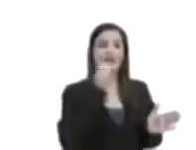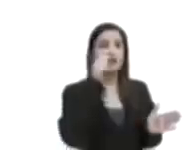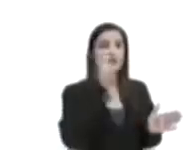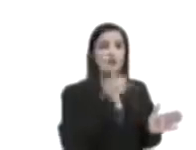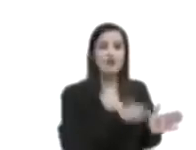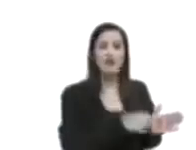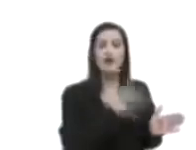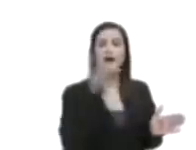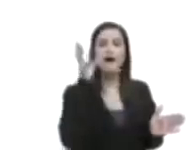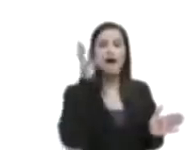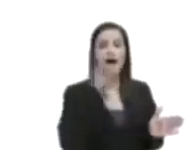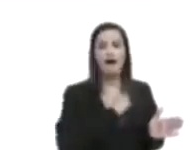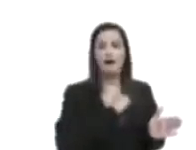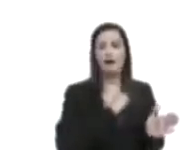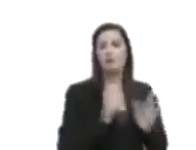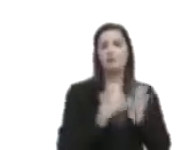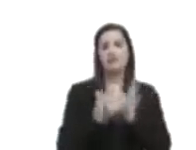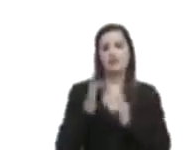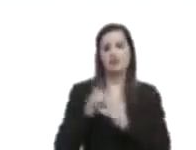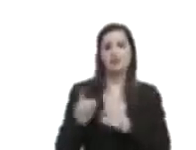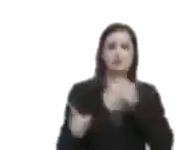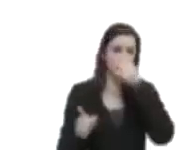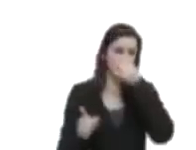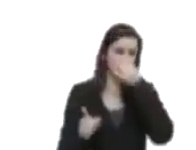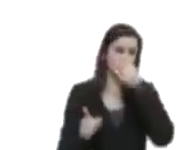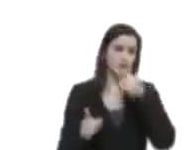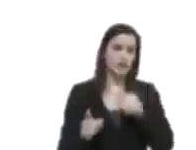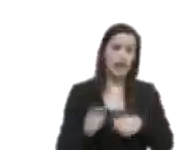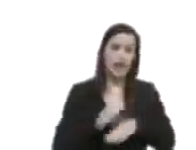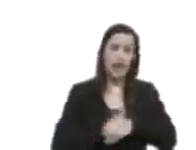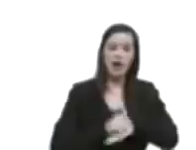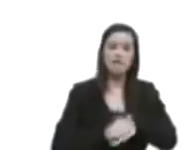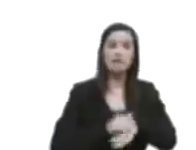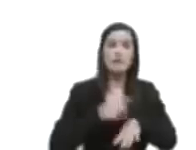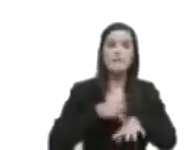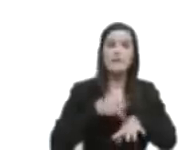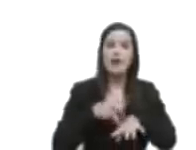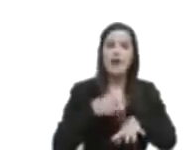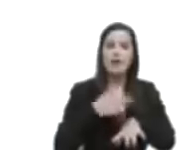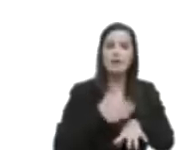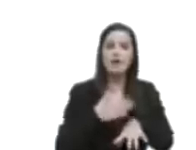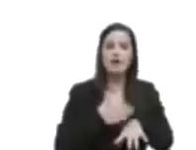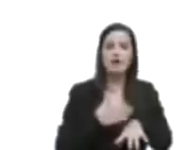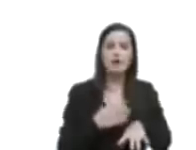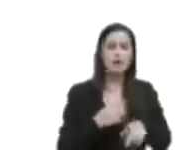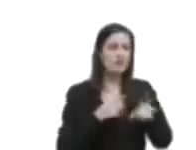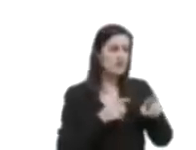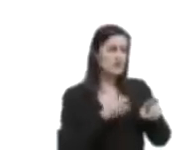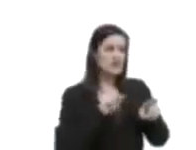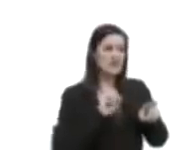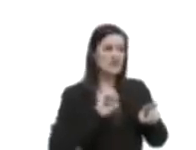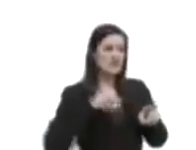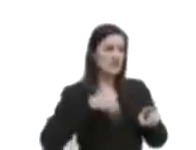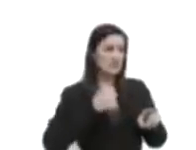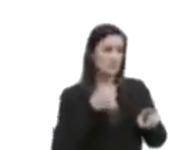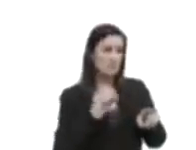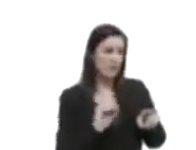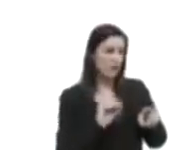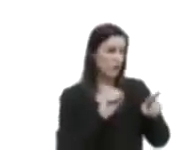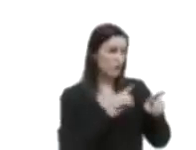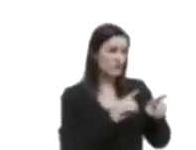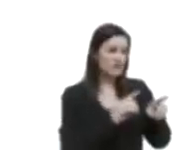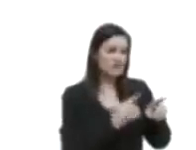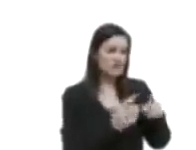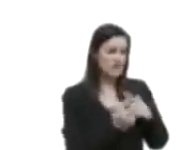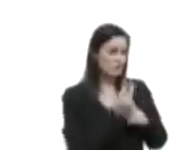ela sabe do que foi perdoado. Agora você, Simão, você não lavou meus pés, você não ungiu minha cabeça com óleo, porque você pensa que você é pouco pecador. Se você